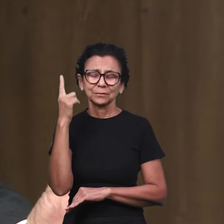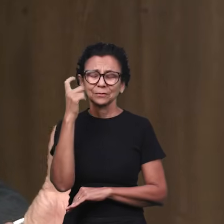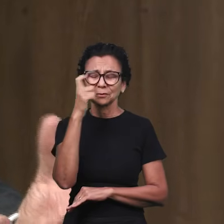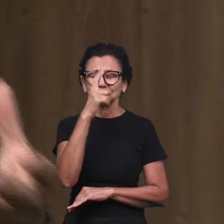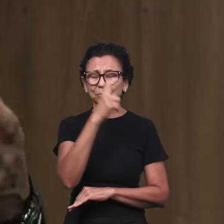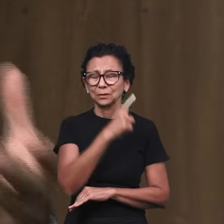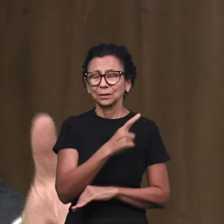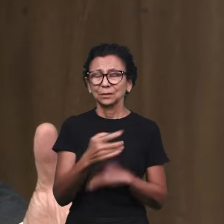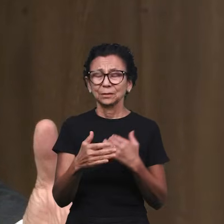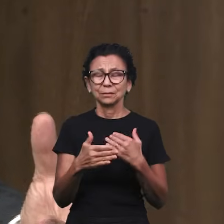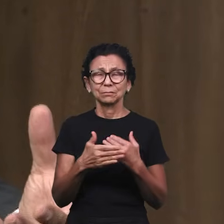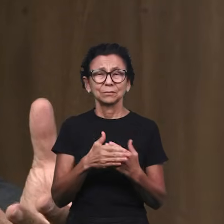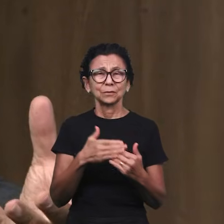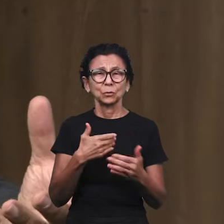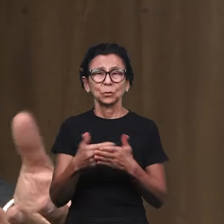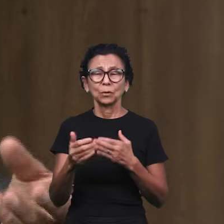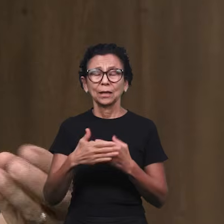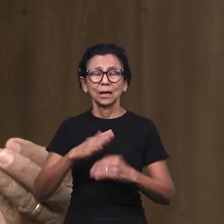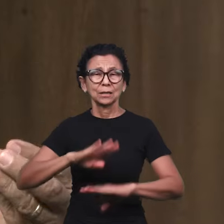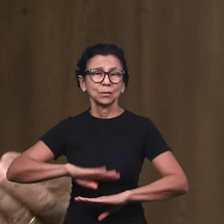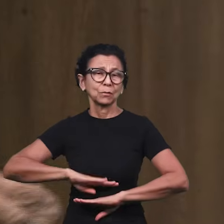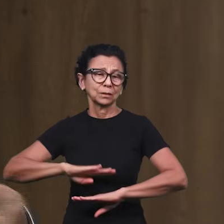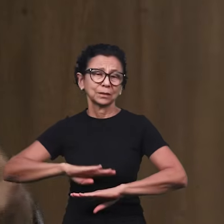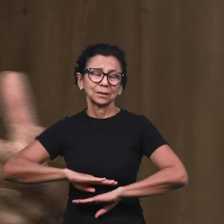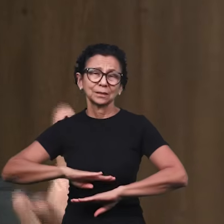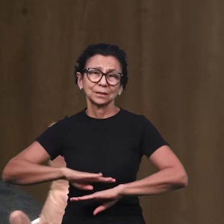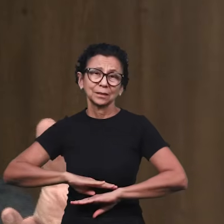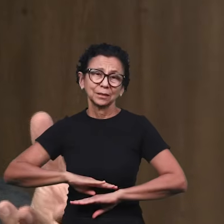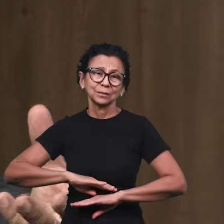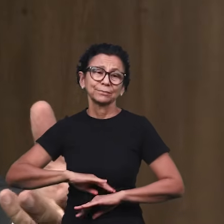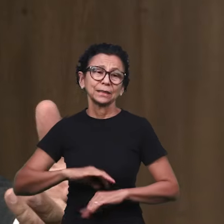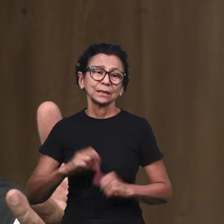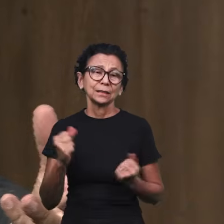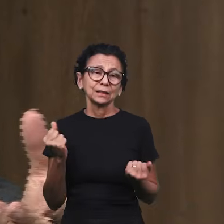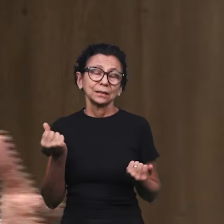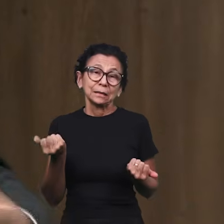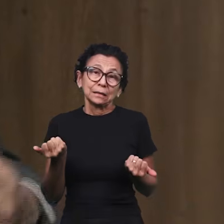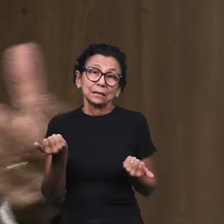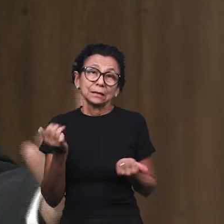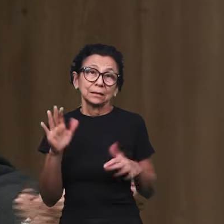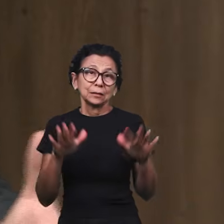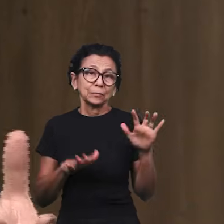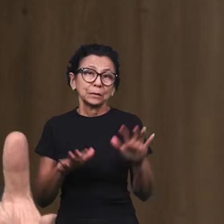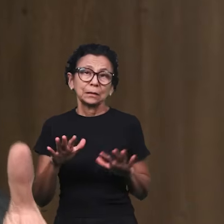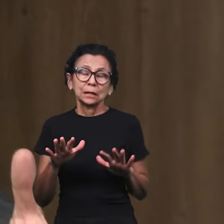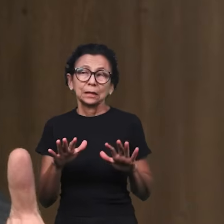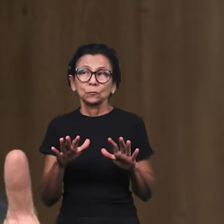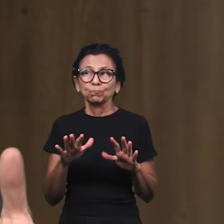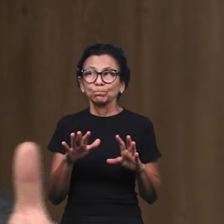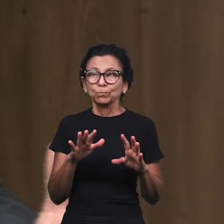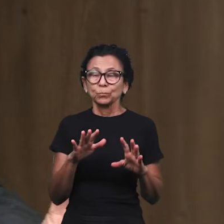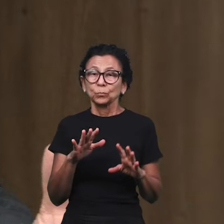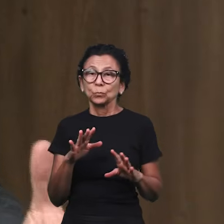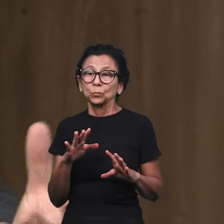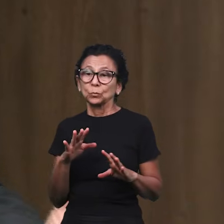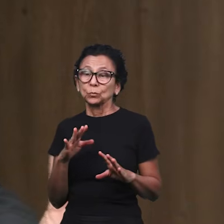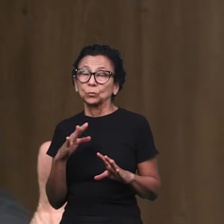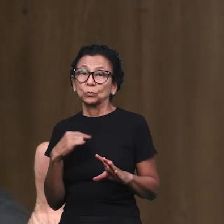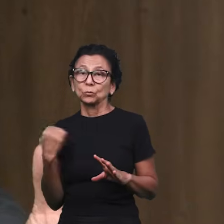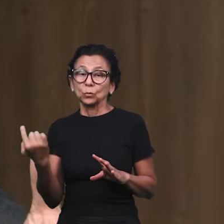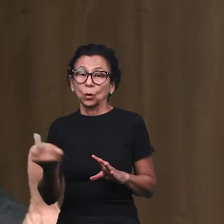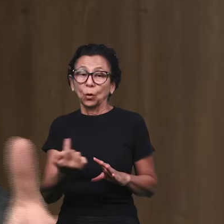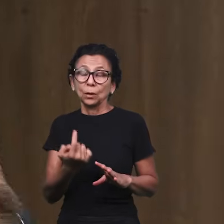situação, dependendo do que nós enfrentamos, do nosso envolvimento em cada caso